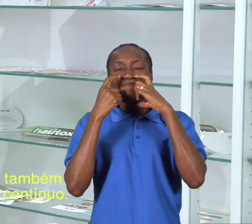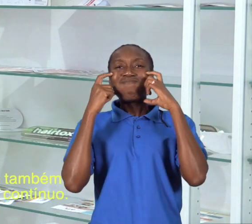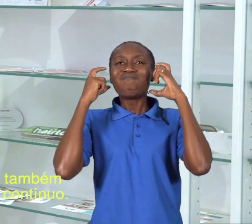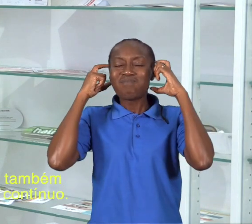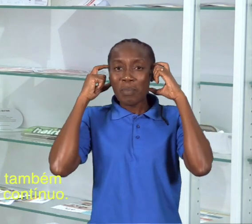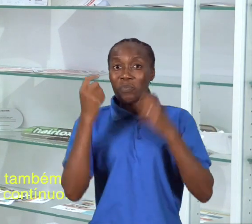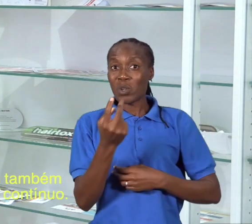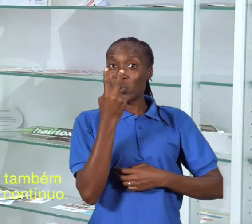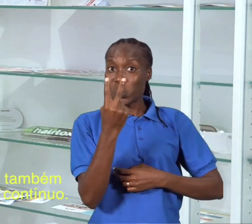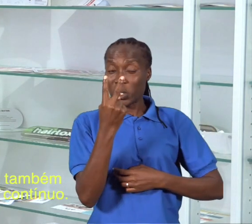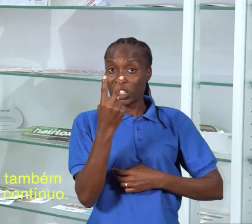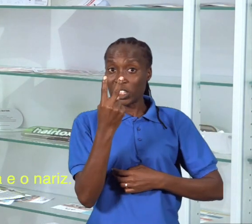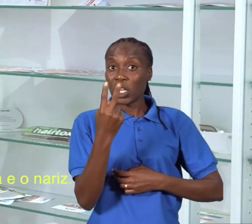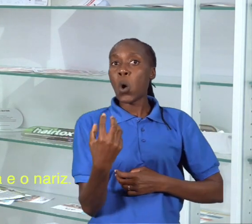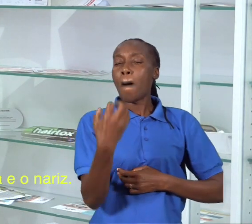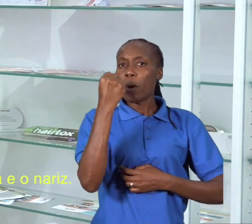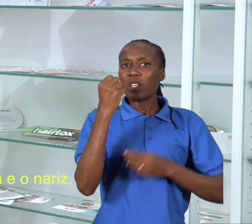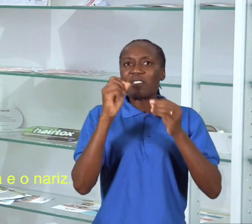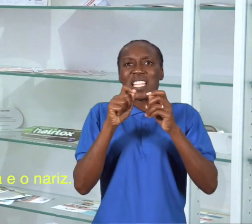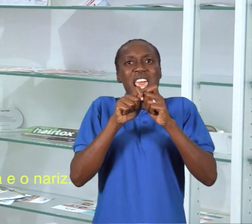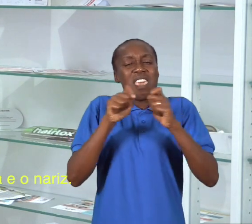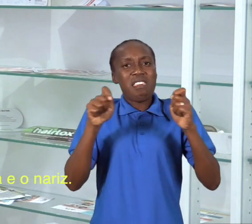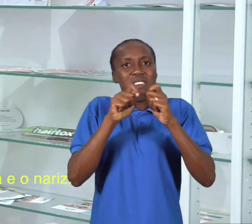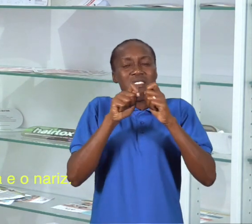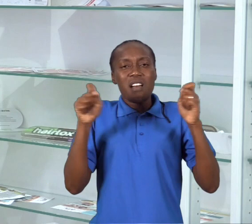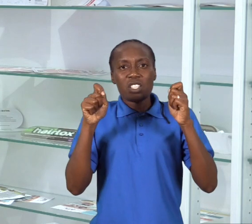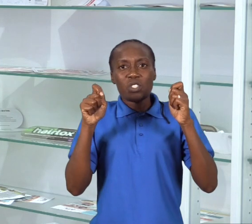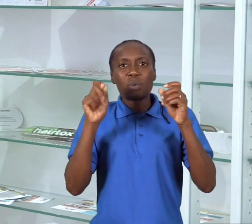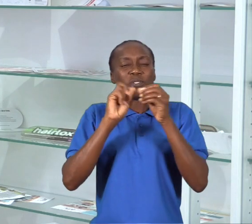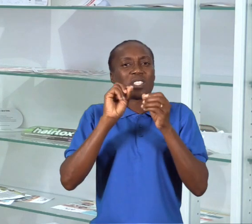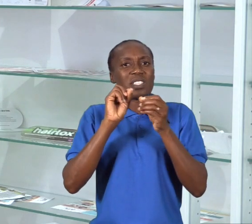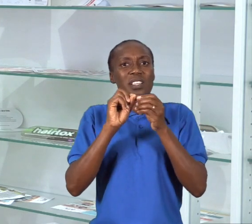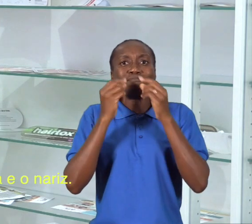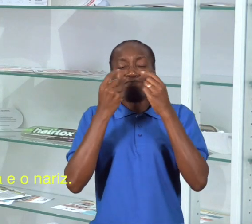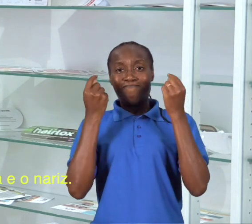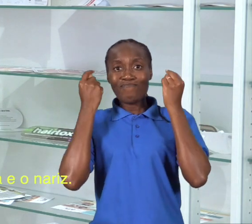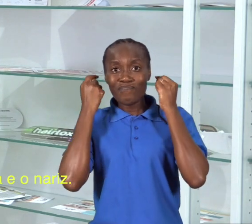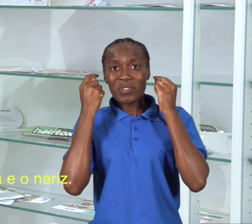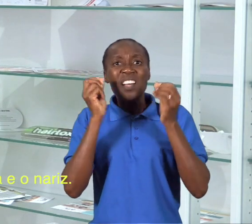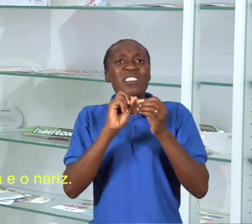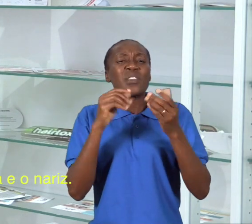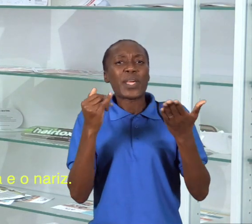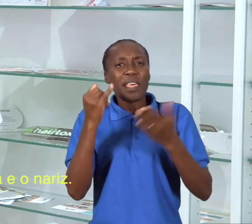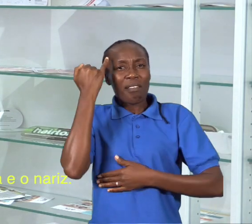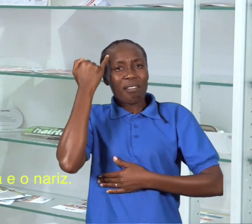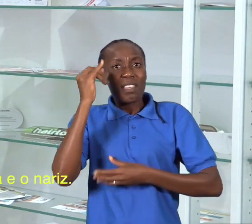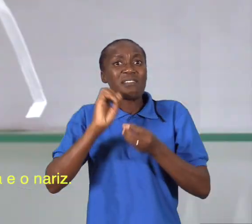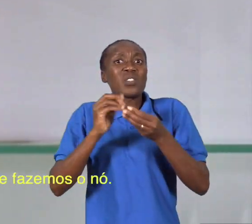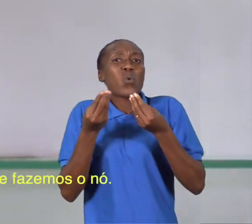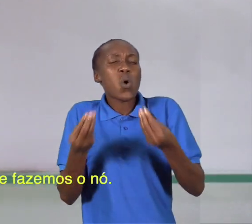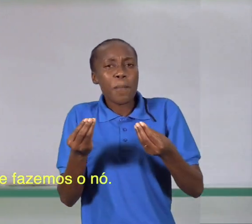elástico contínuo. A ideia é taparmos a boca e o nariz.